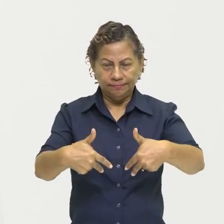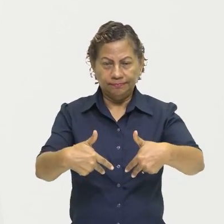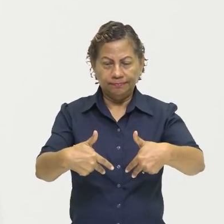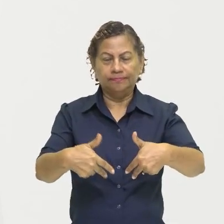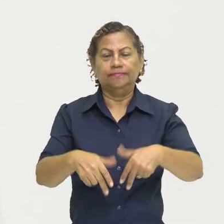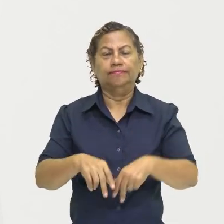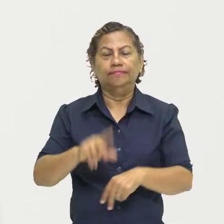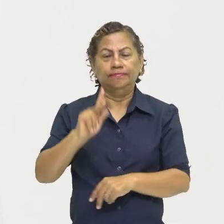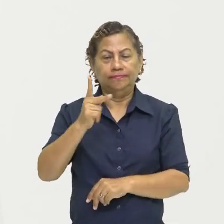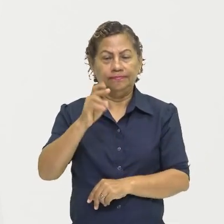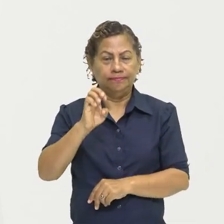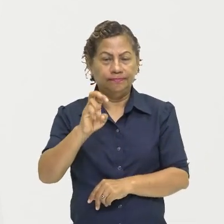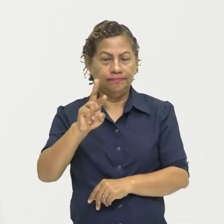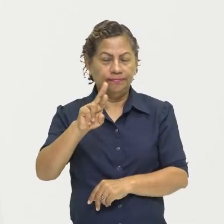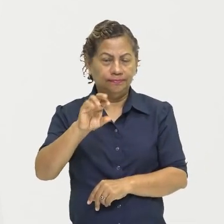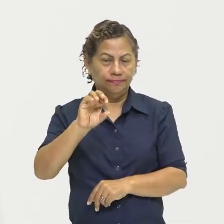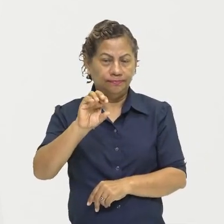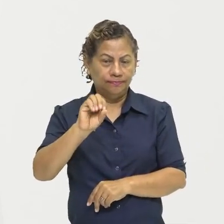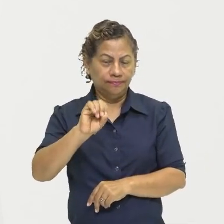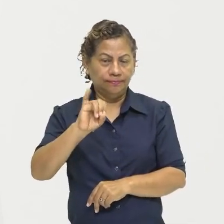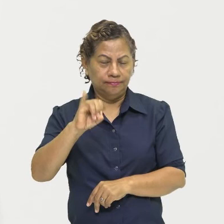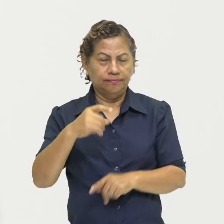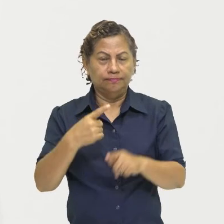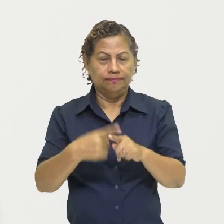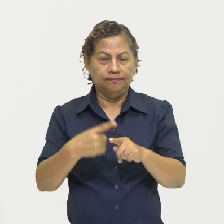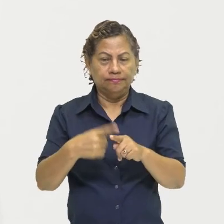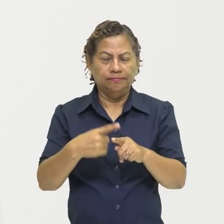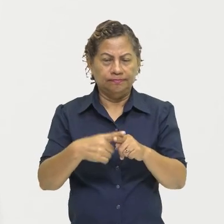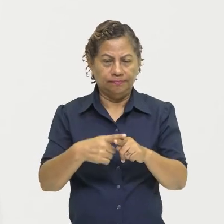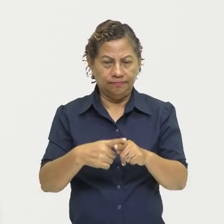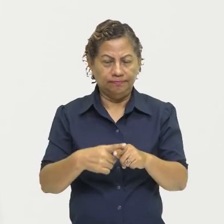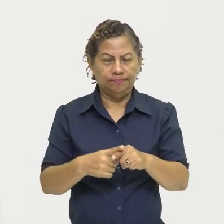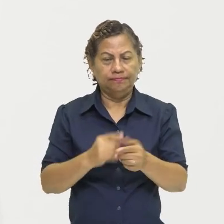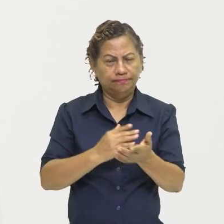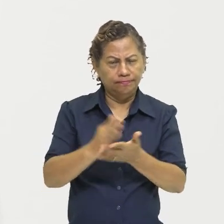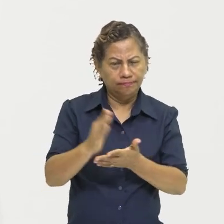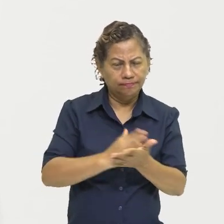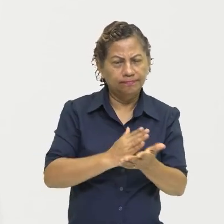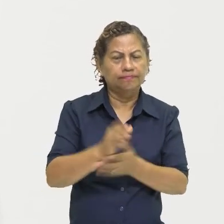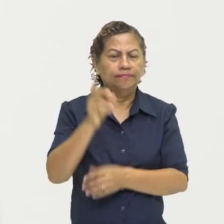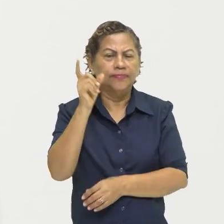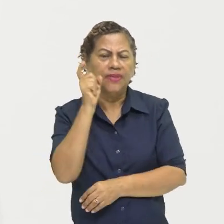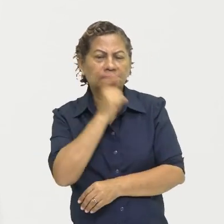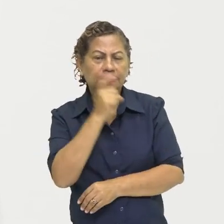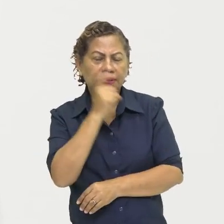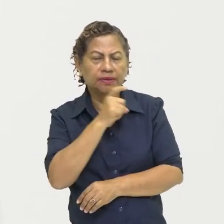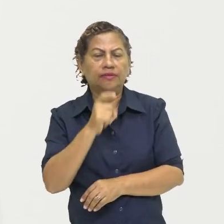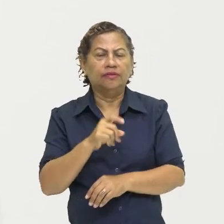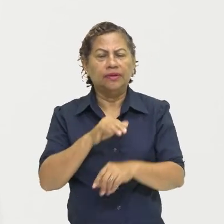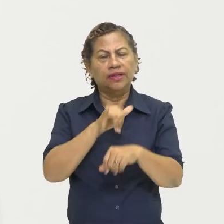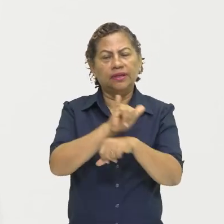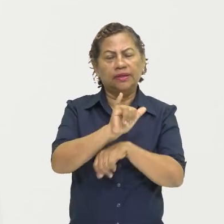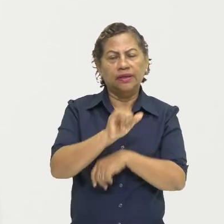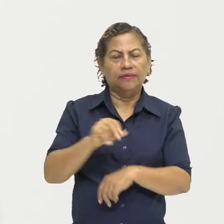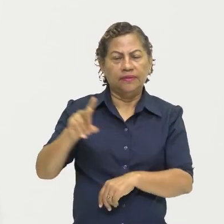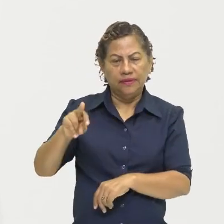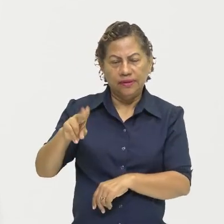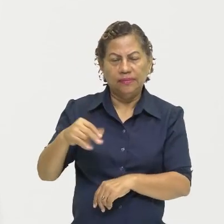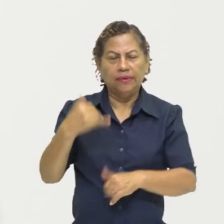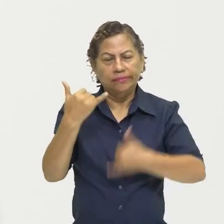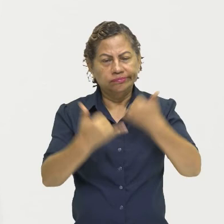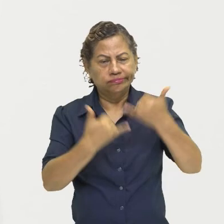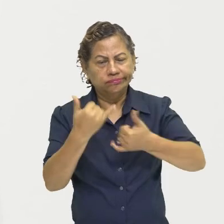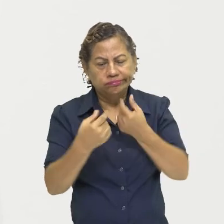apesar de nas suas atitudes, né, de ser um pouco mentiroso e trair seus irmãos e fazer suas